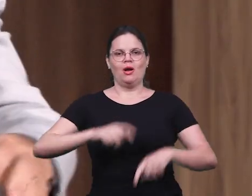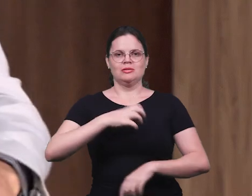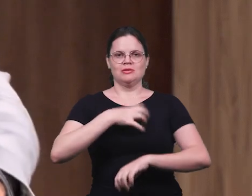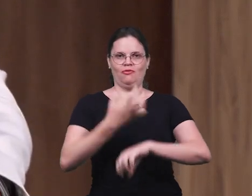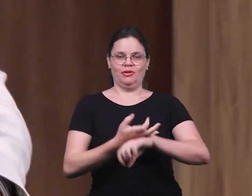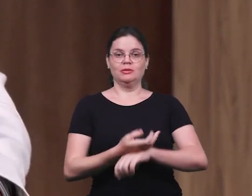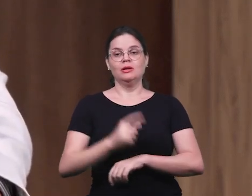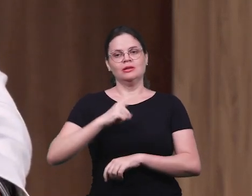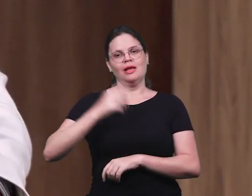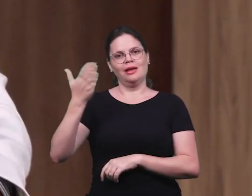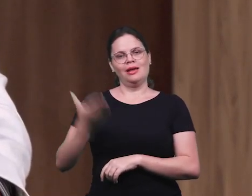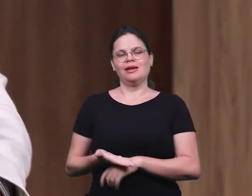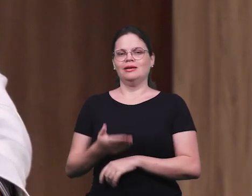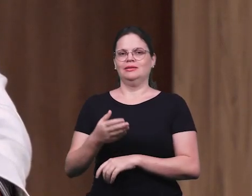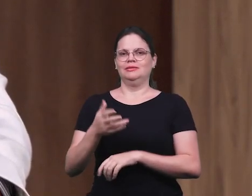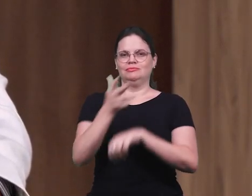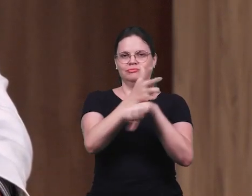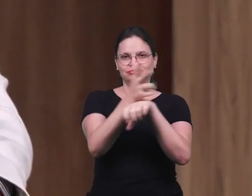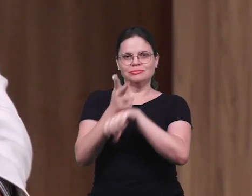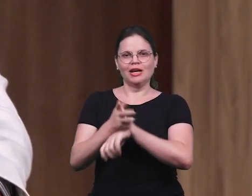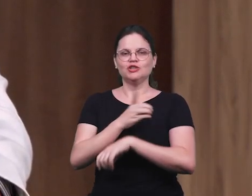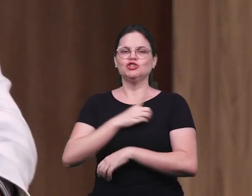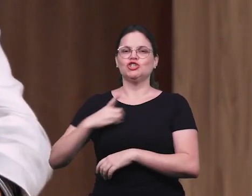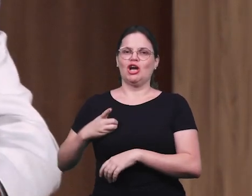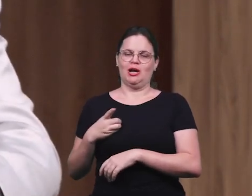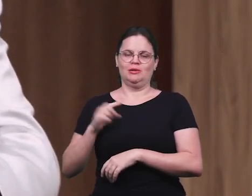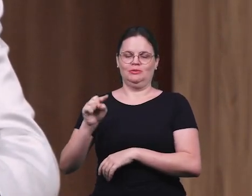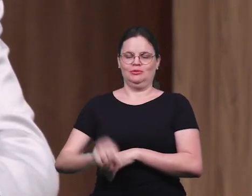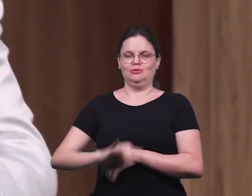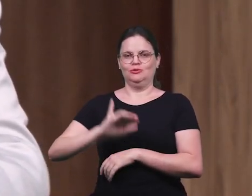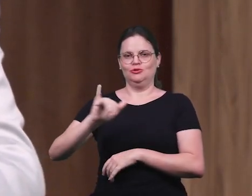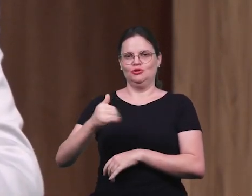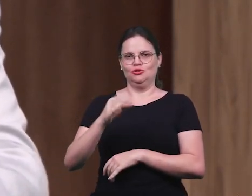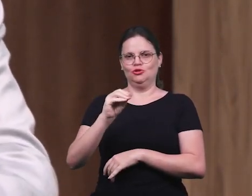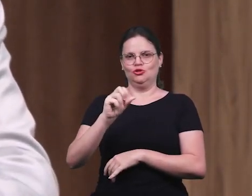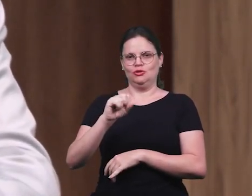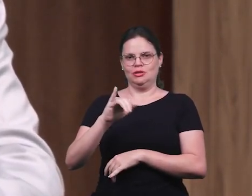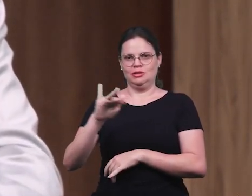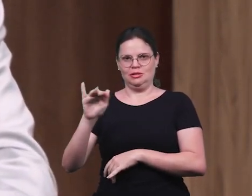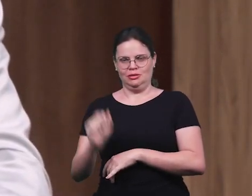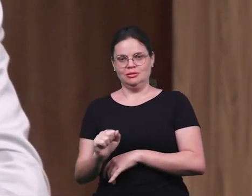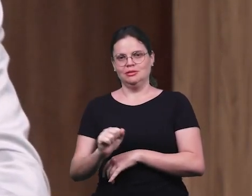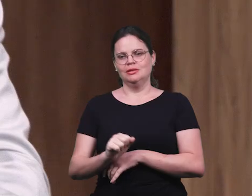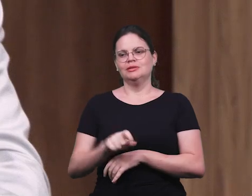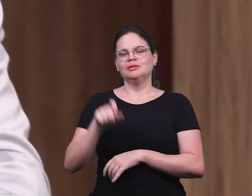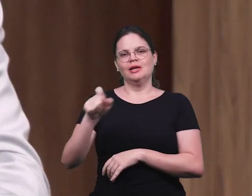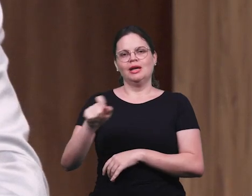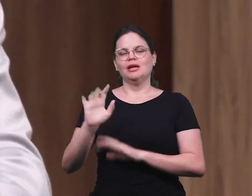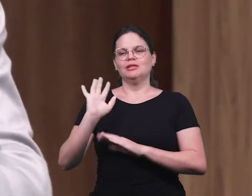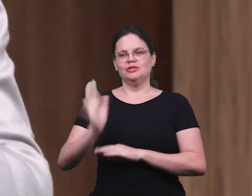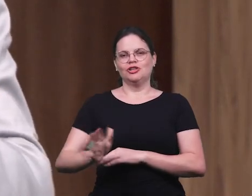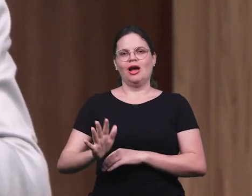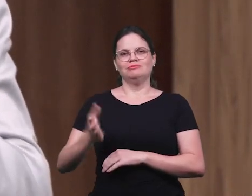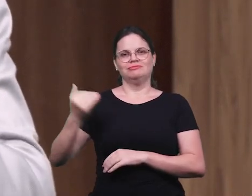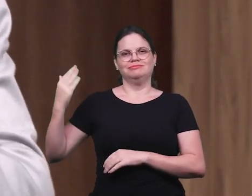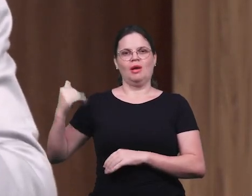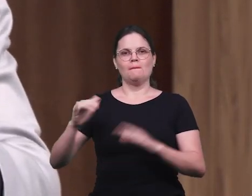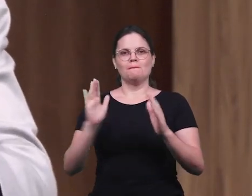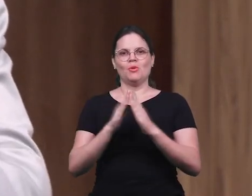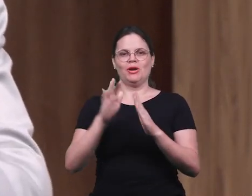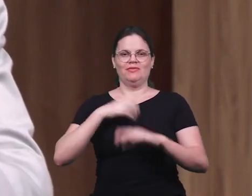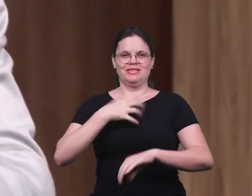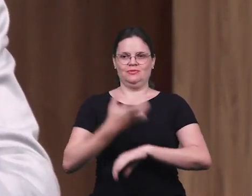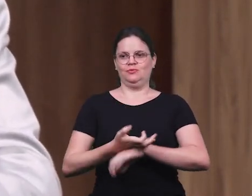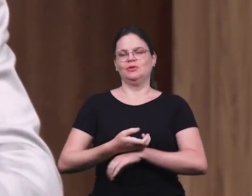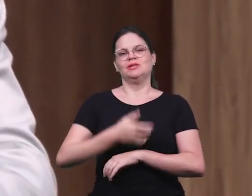aqui na equipe, o diácono Josias, que foi da igreja de Lauro de Freitas e da igreja de Itapuã, que o pessoal chama aqui de Quiquito,